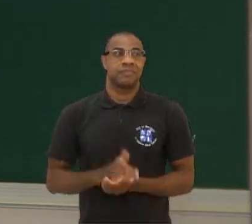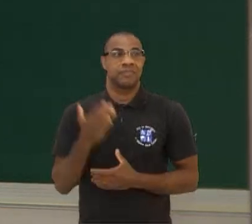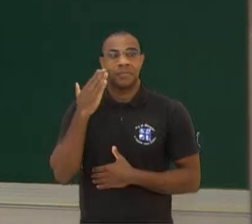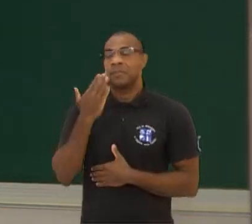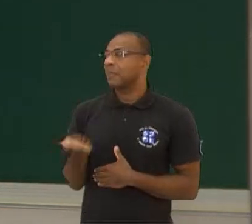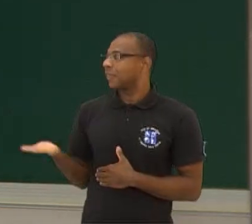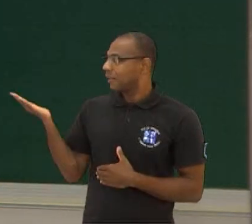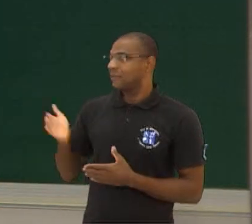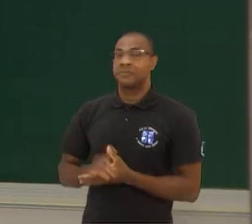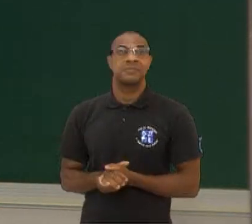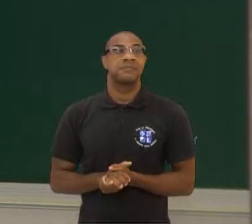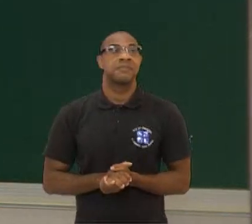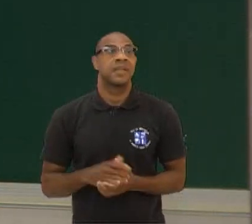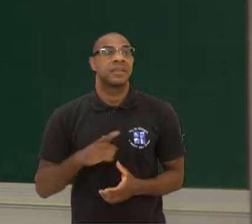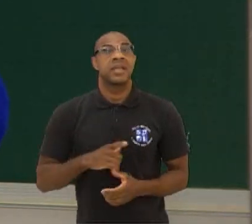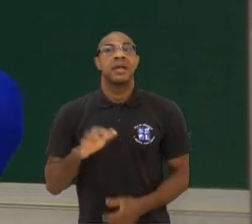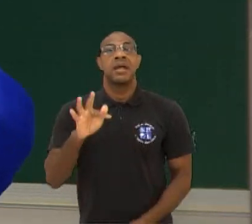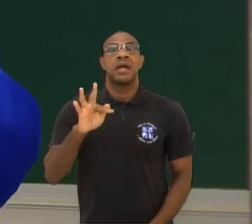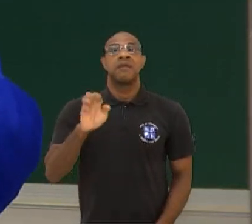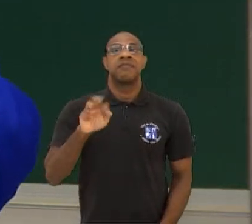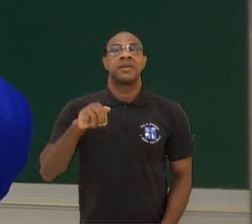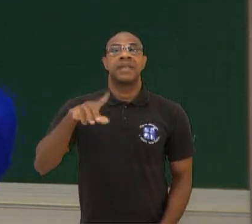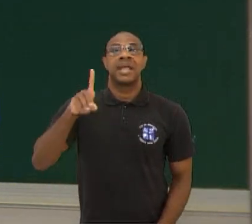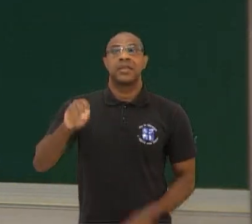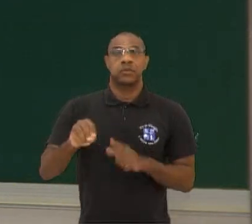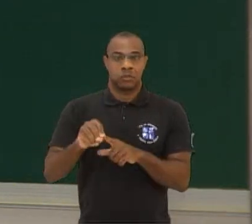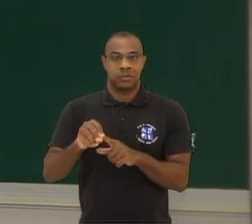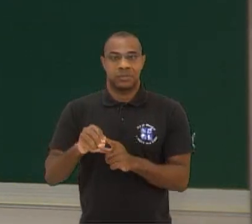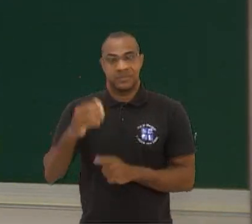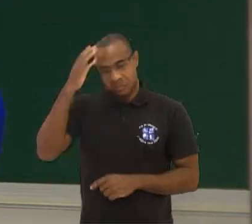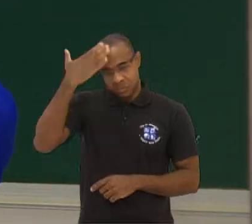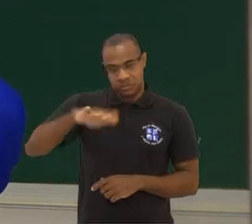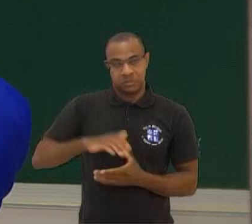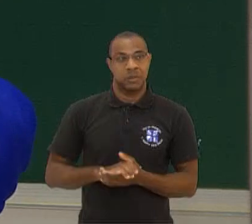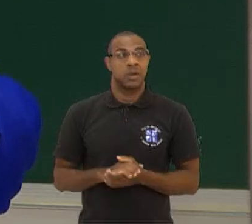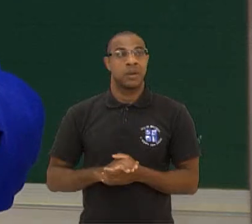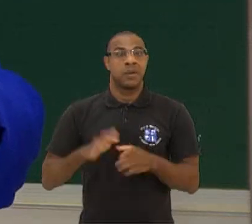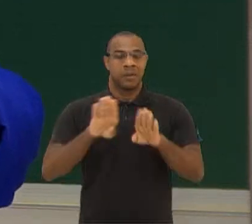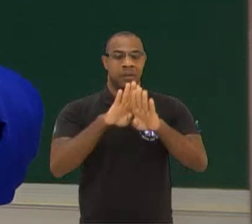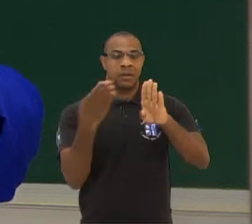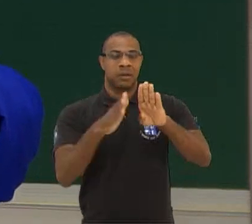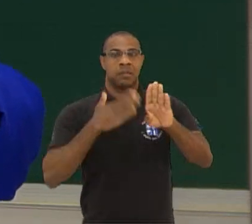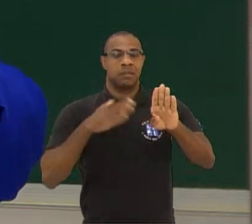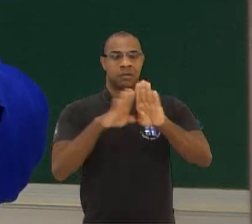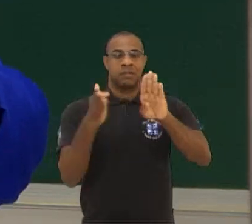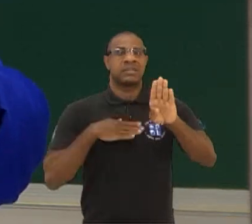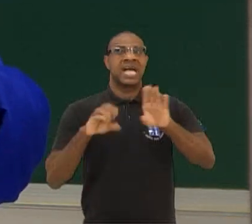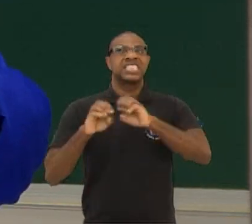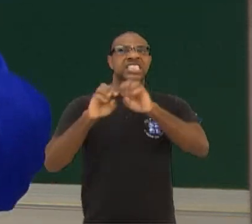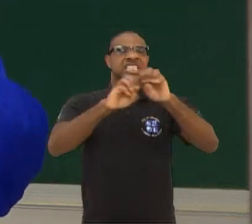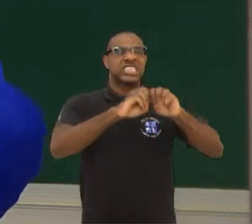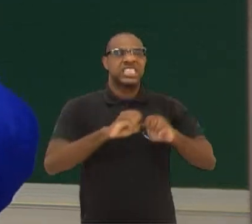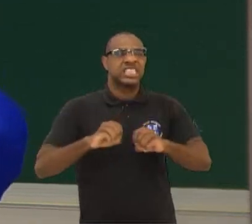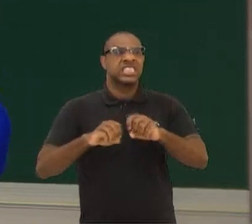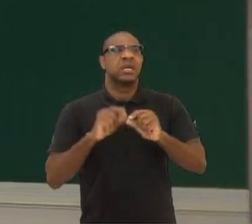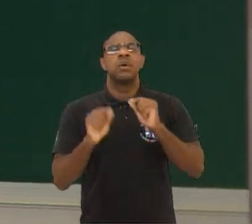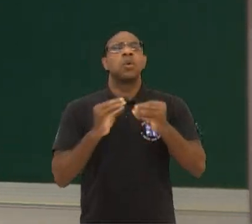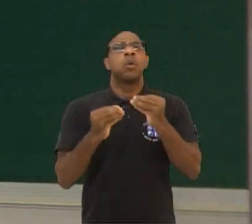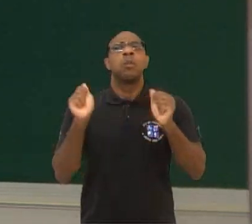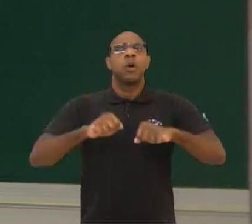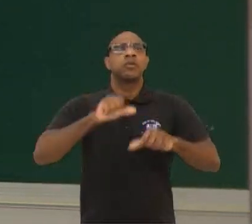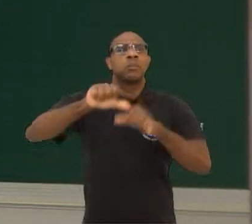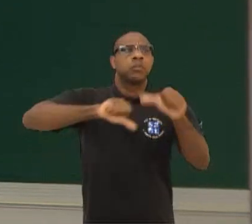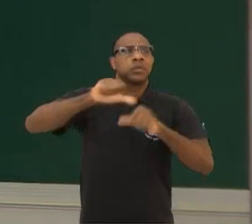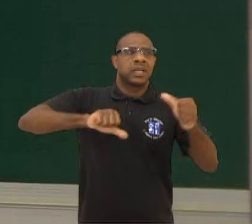só, nós temos aqui o Fernando de Curitiba. Ele diz assim, ó, o portão da minha casa está todo enferrujado, como posso